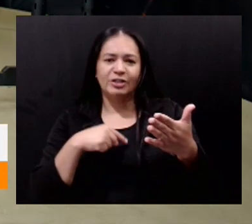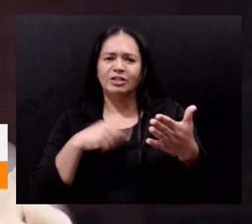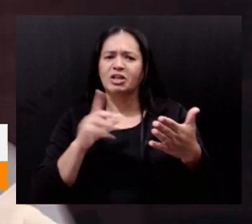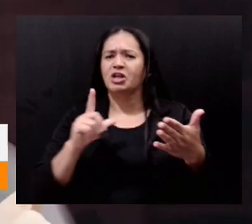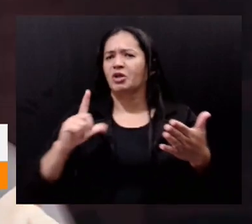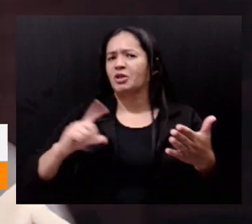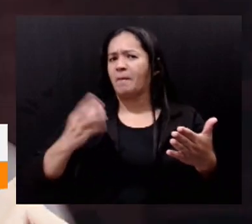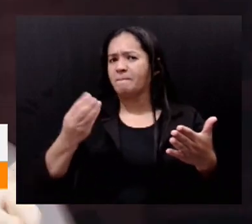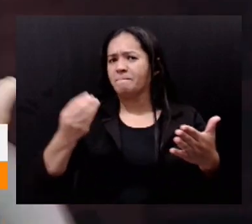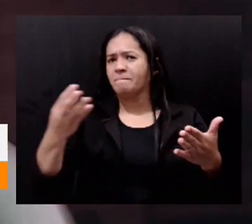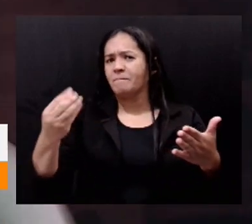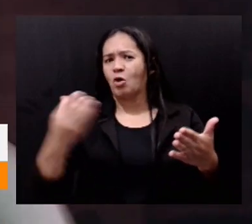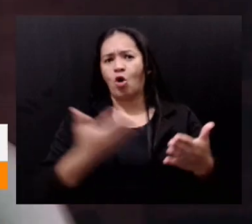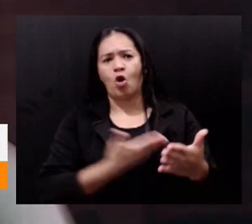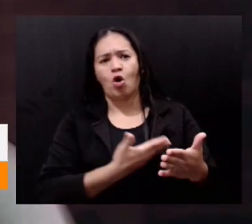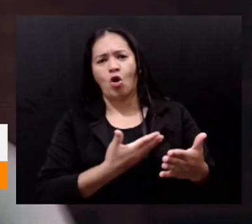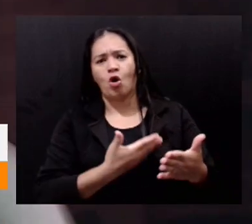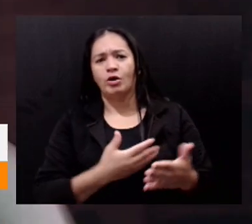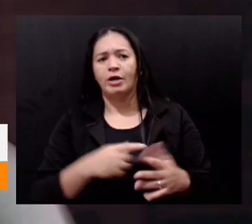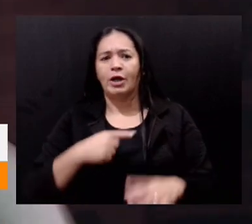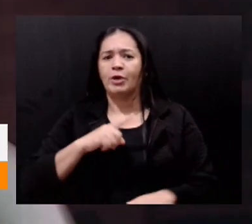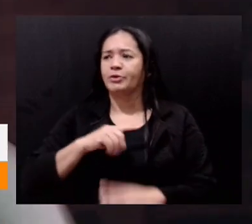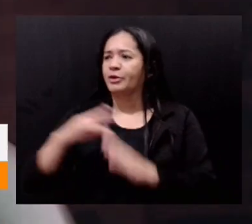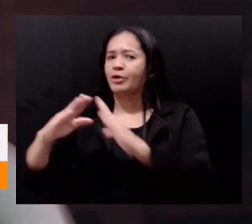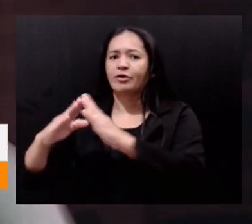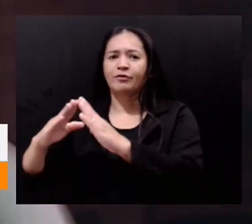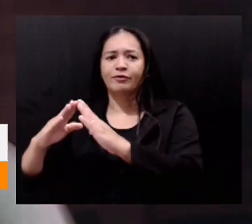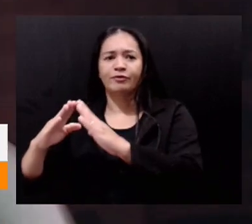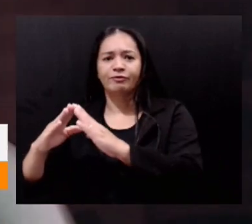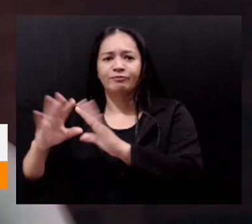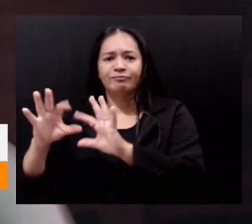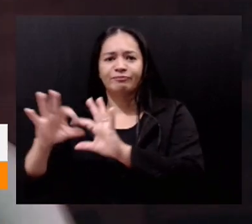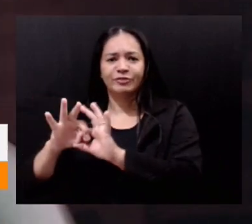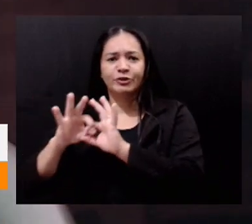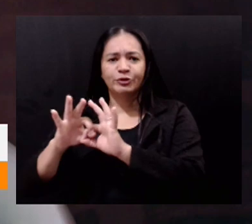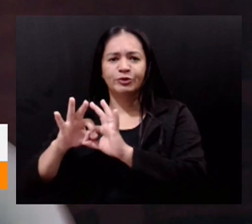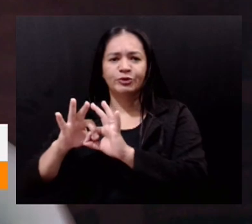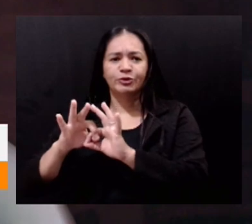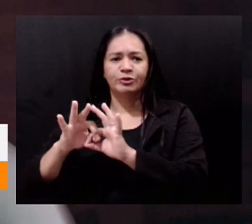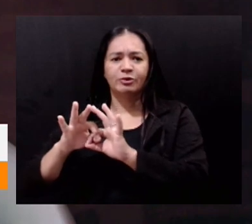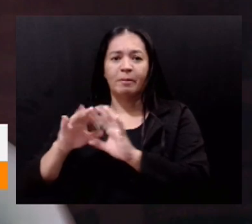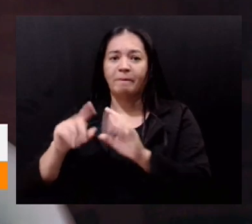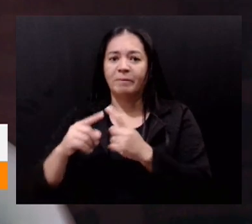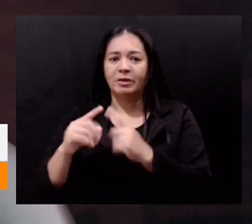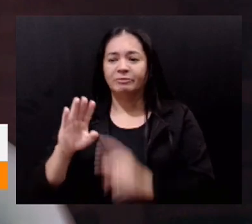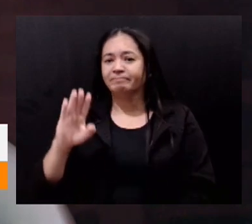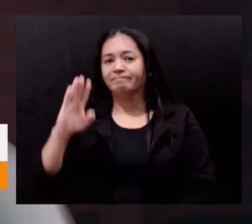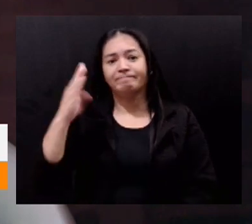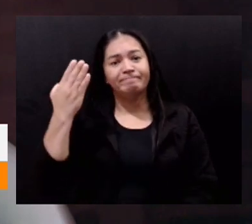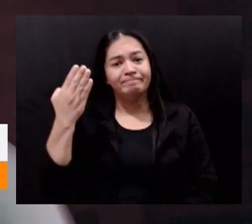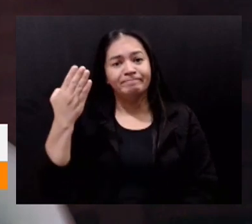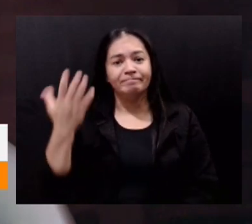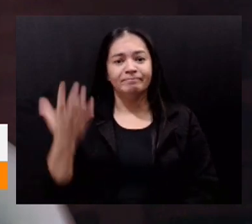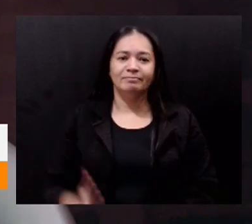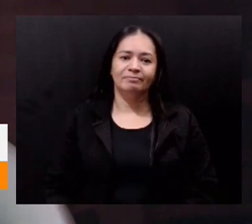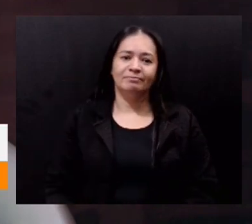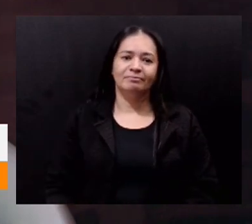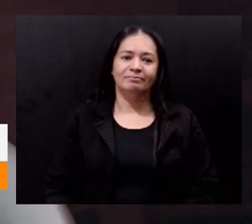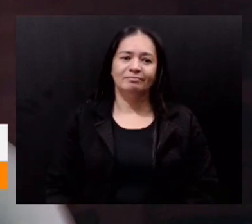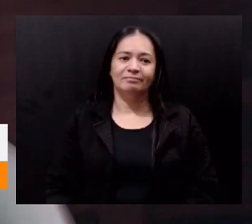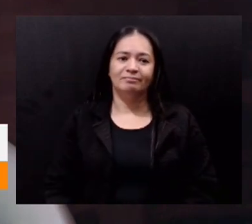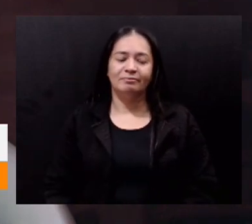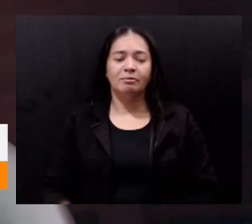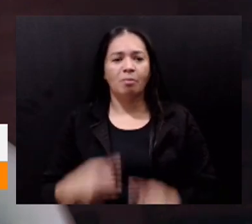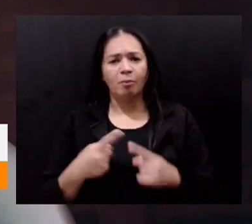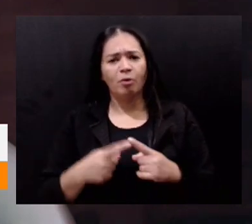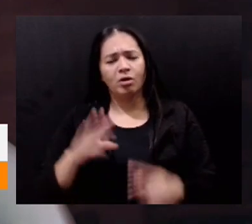Sim, muito legal". Só que esse vínculo, ele é é fictício. fake. Ele é fake. Por que que ele é fake? Porque quando você